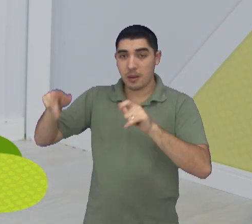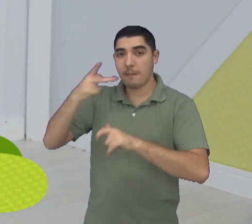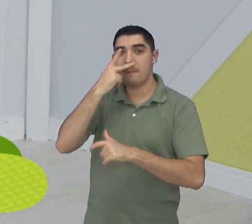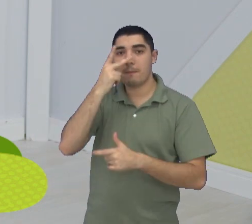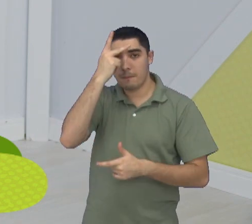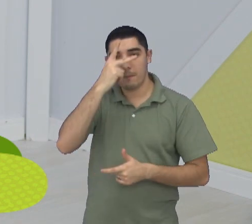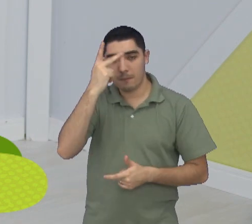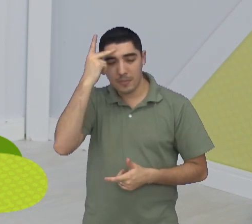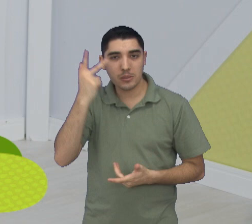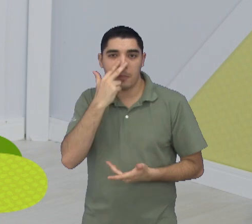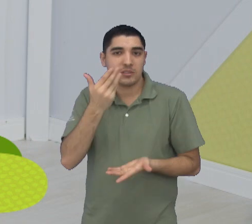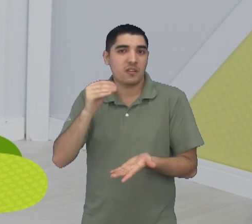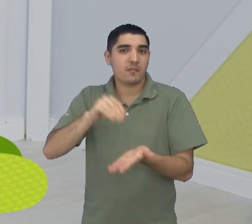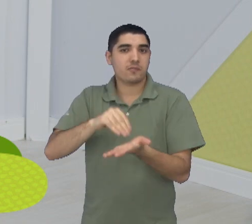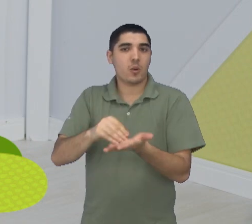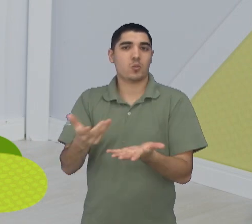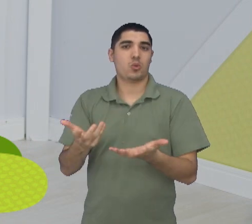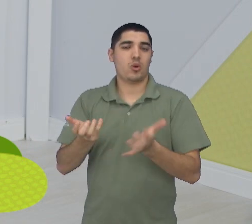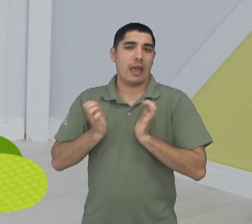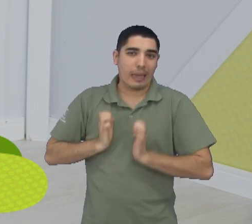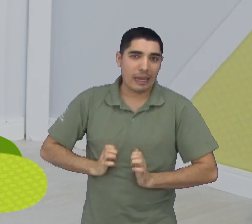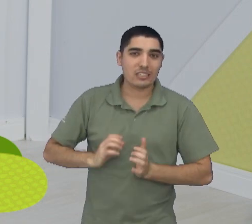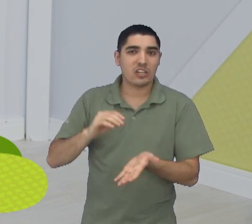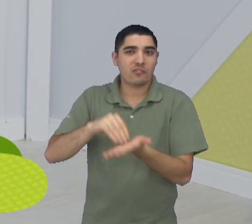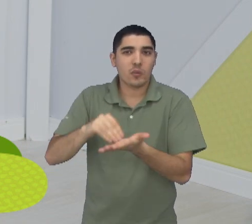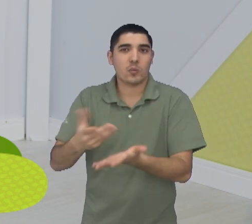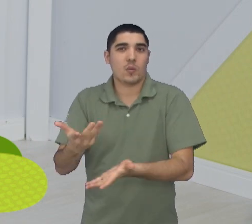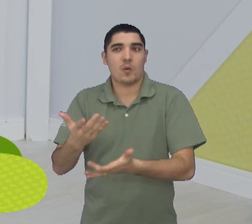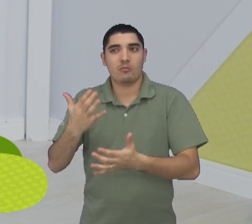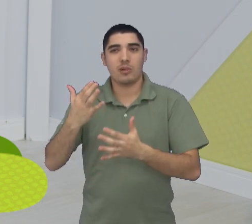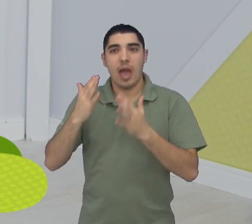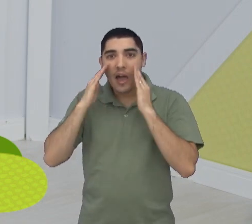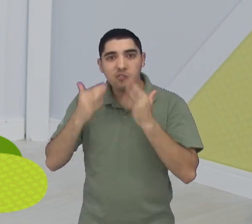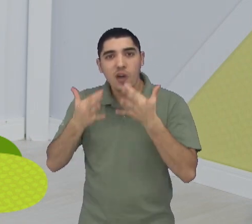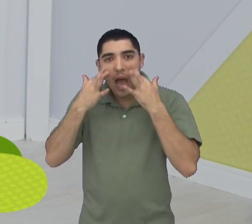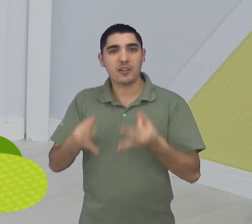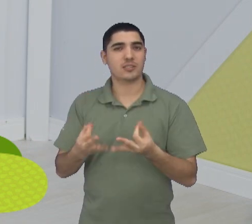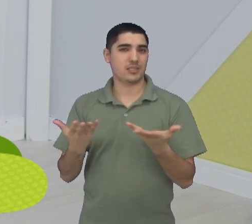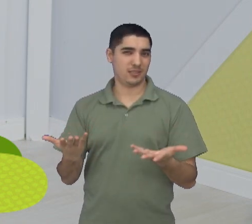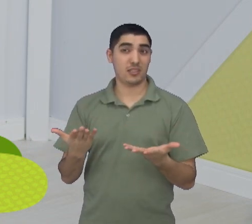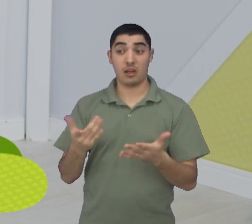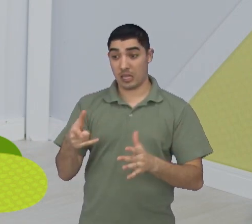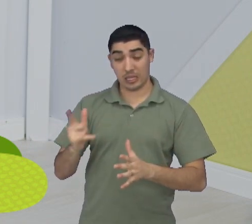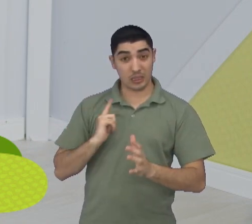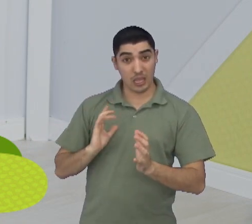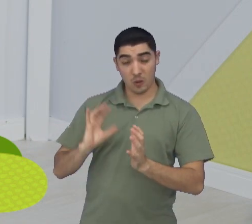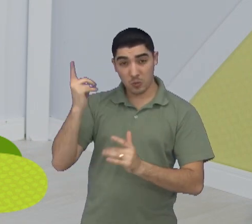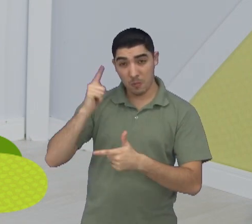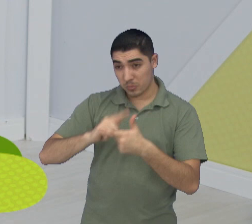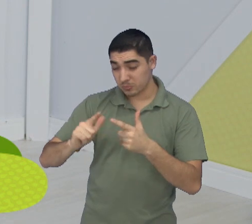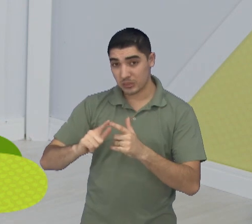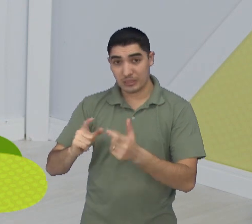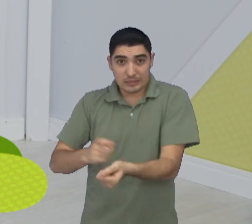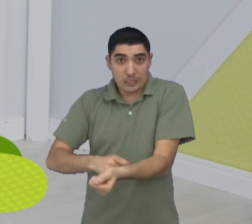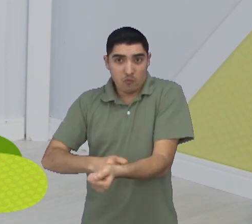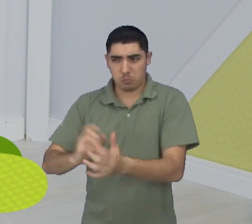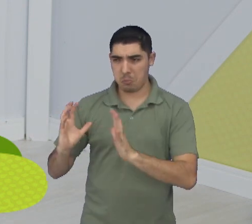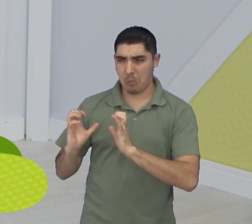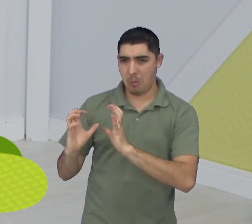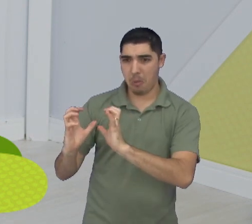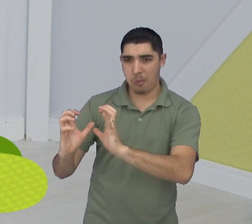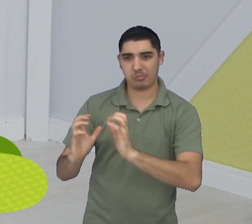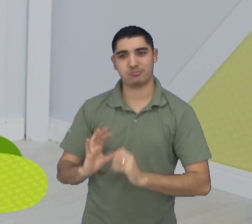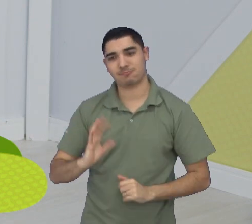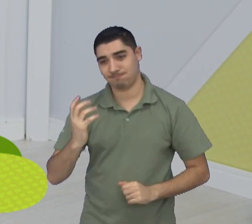9 jogadores expulsos, 4 jogadores, membros da comissão técnica, enfim. O jogo foi bastante nervoso, jogos desse tipo são bastante nervosos também, né? E vendo o lance